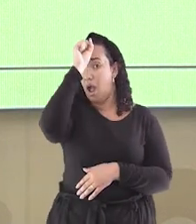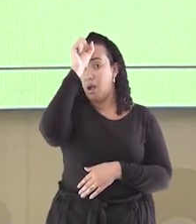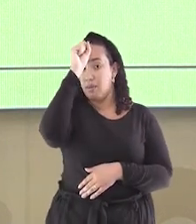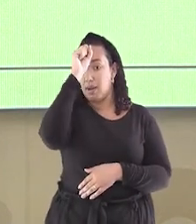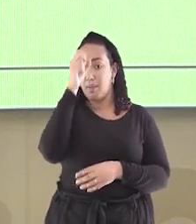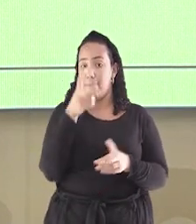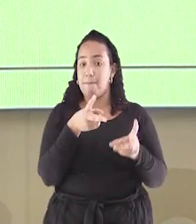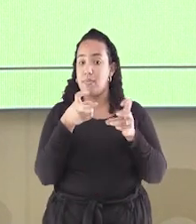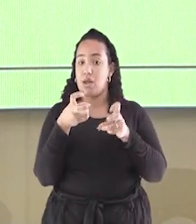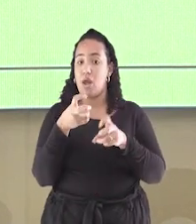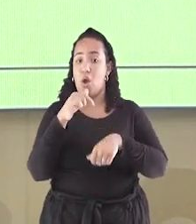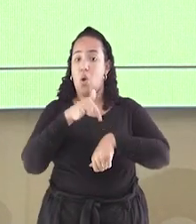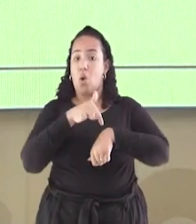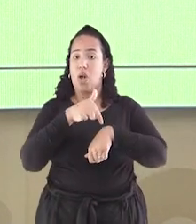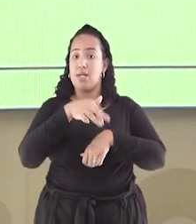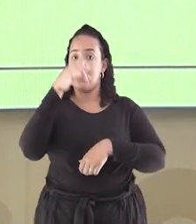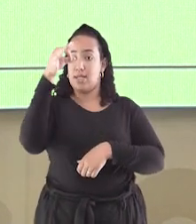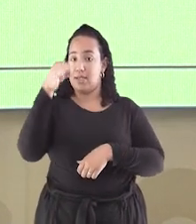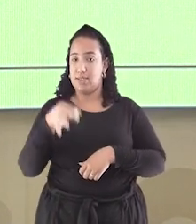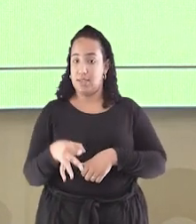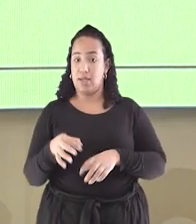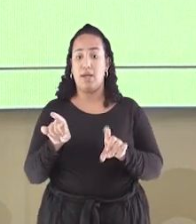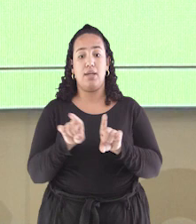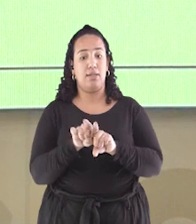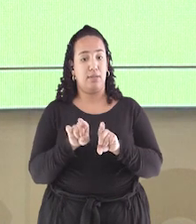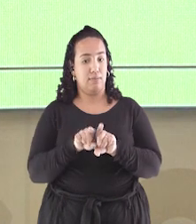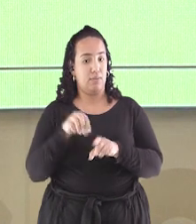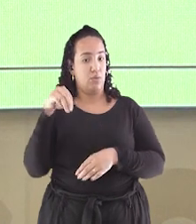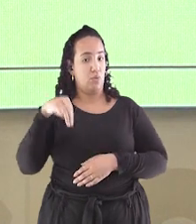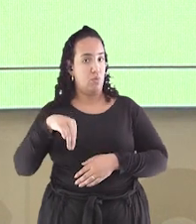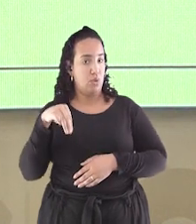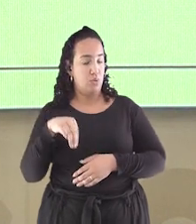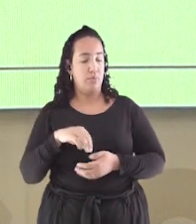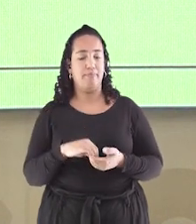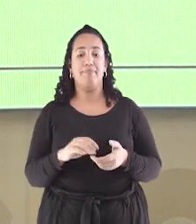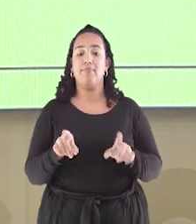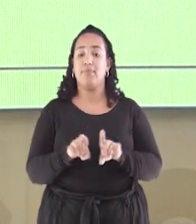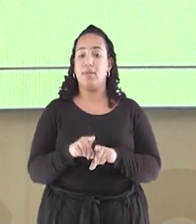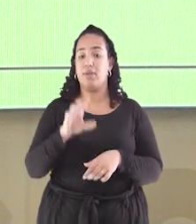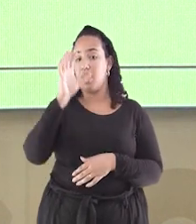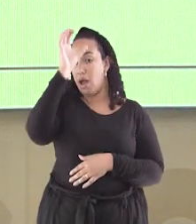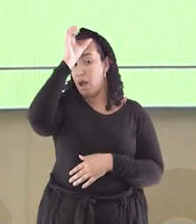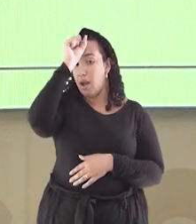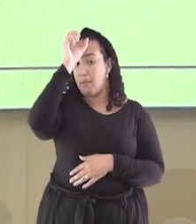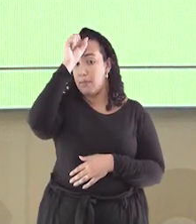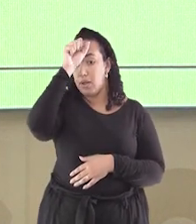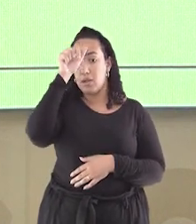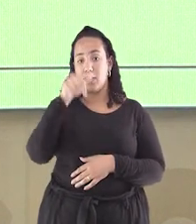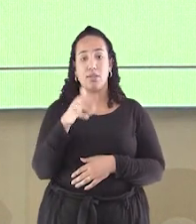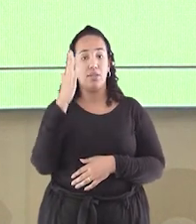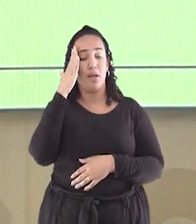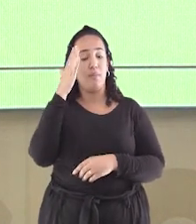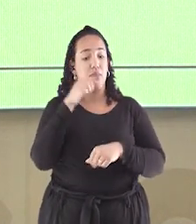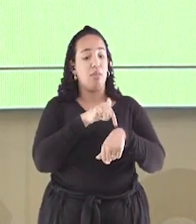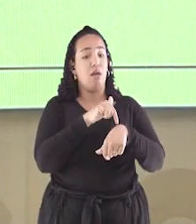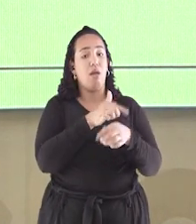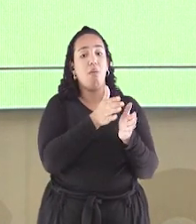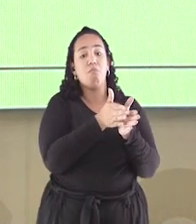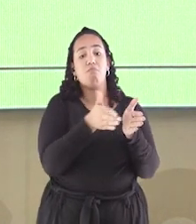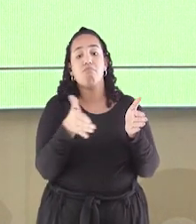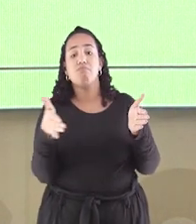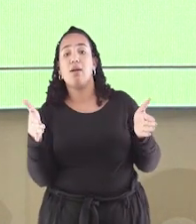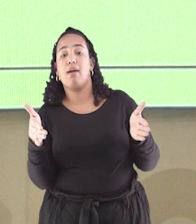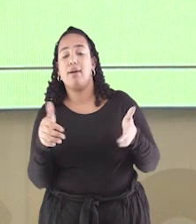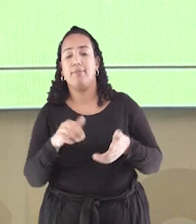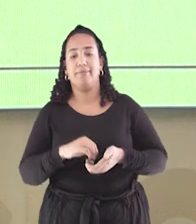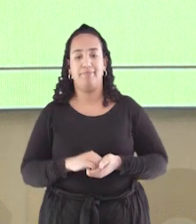a ver as horas exatas e com minutos. E aprendemos a marcar a